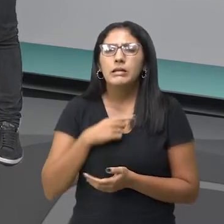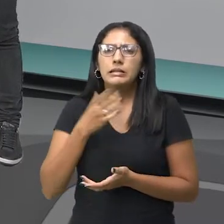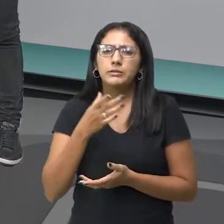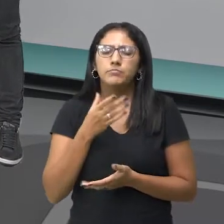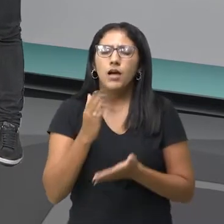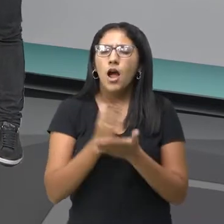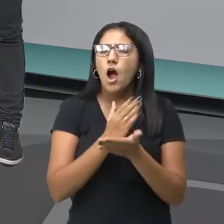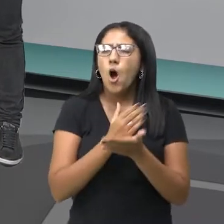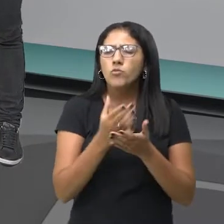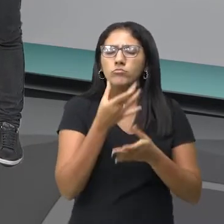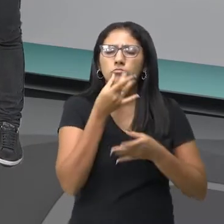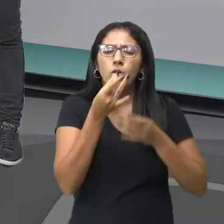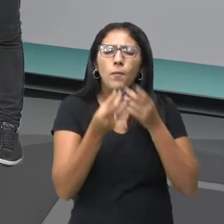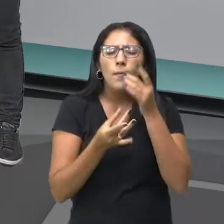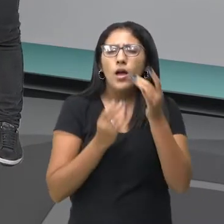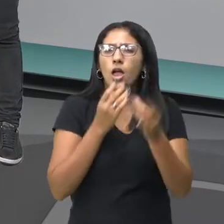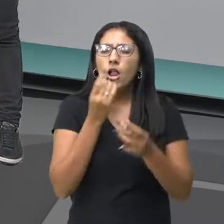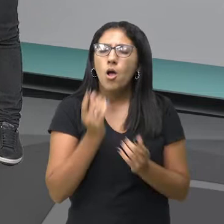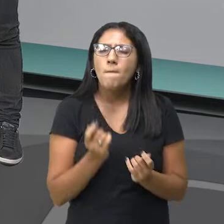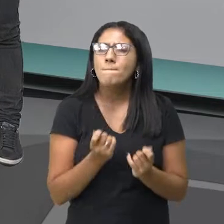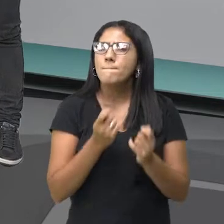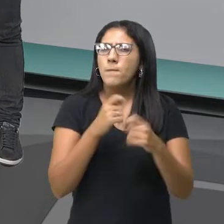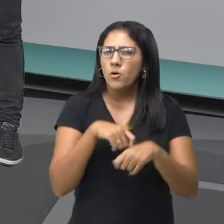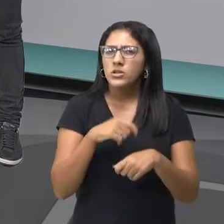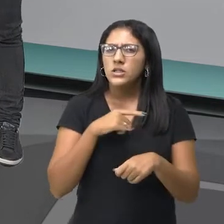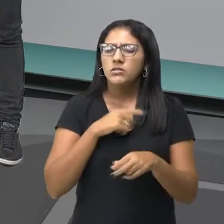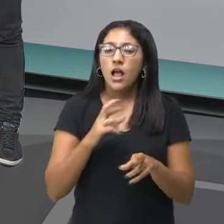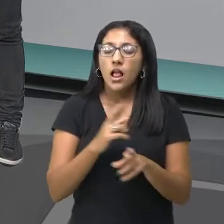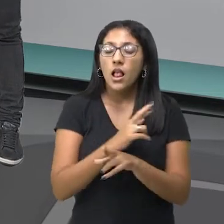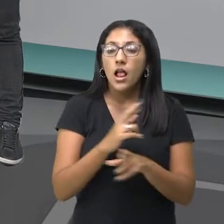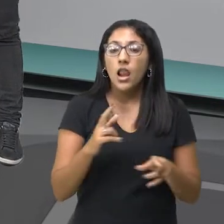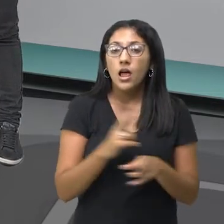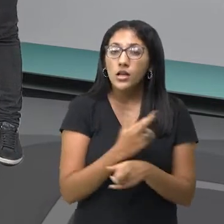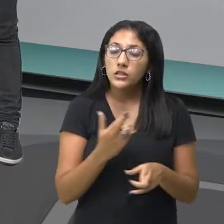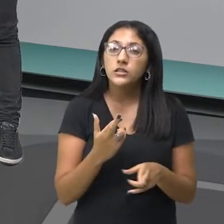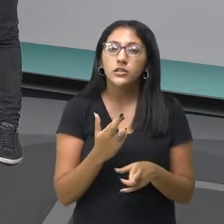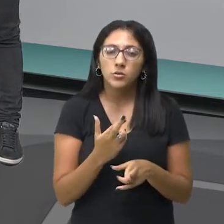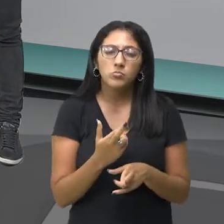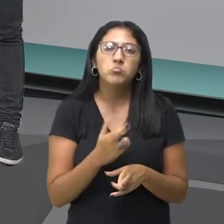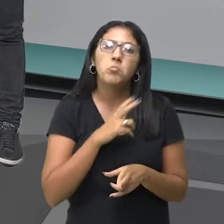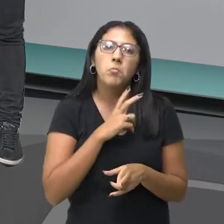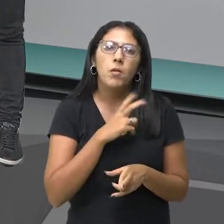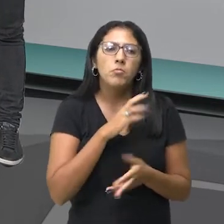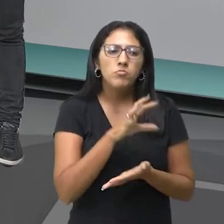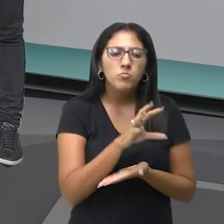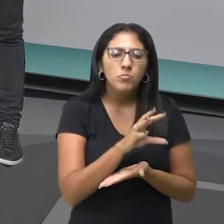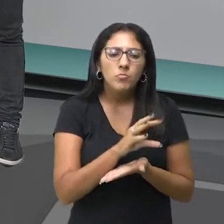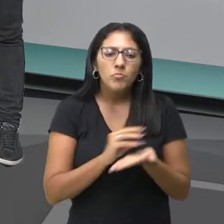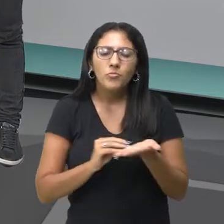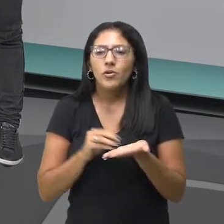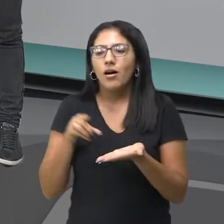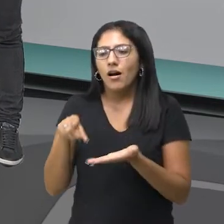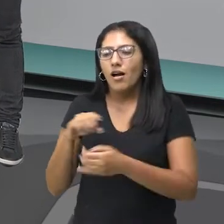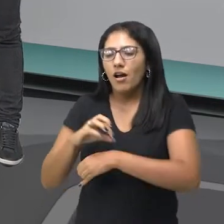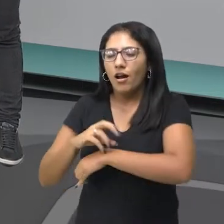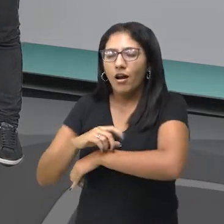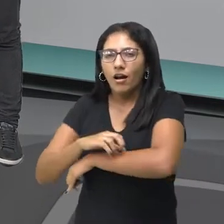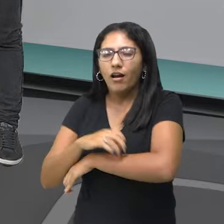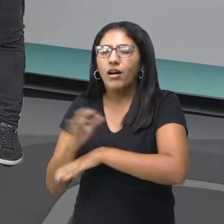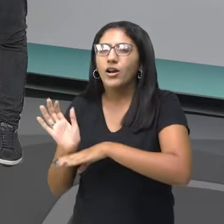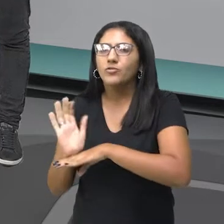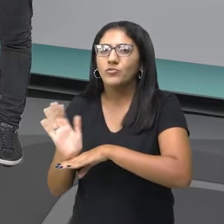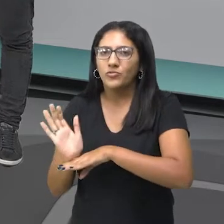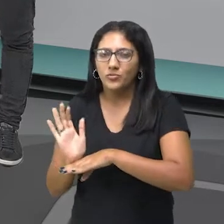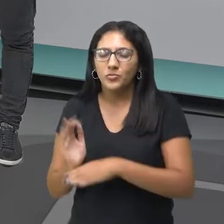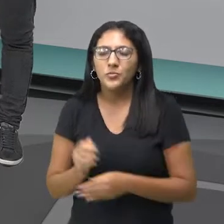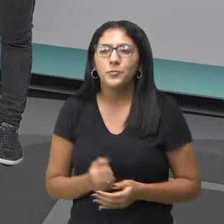sugerem algumas espécies que podem ter servido de inspiração para o animal, certo? E aí,